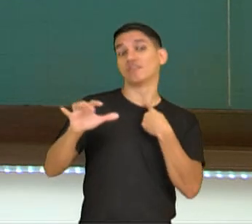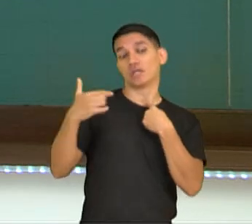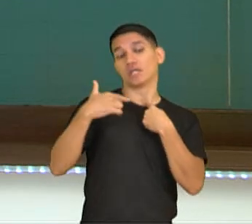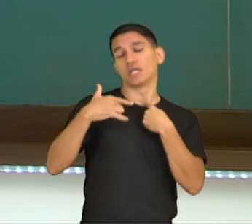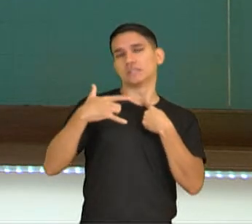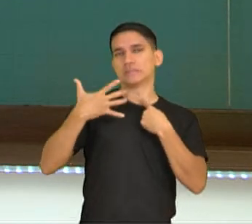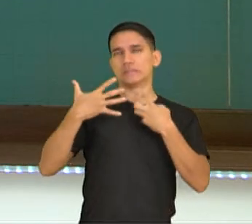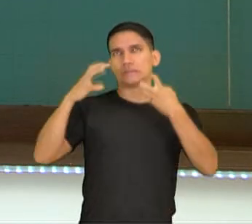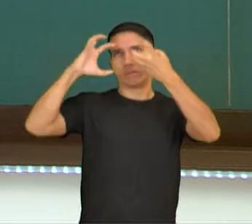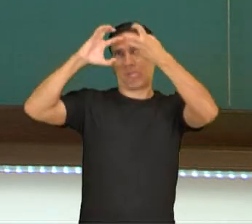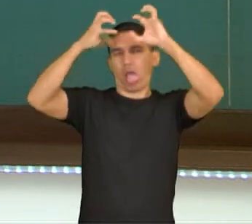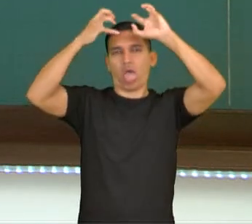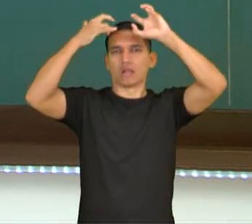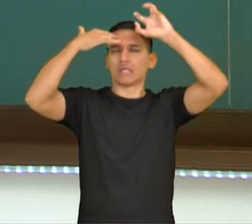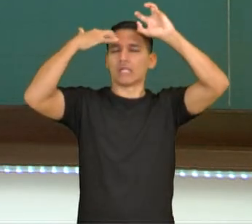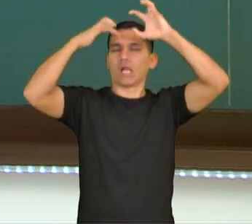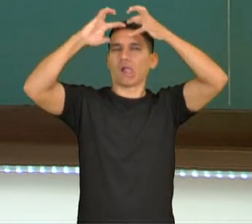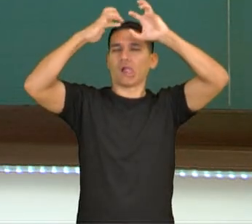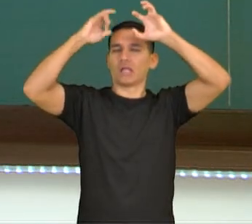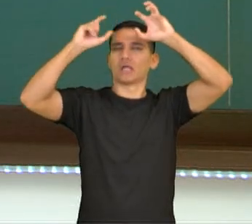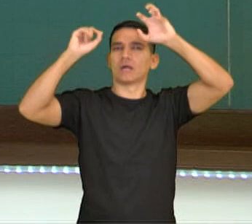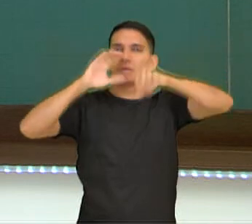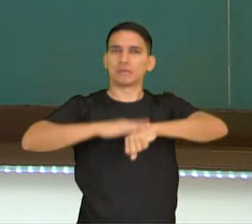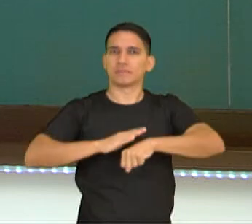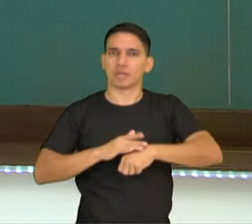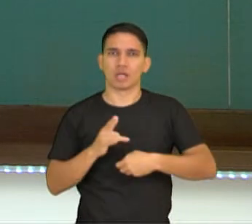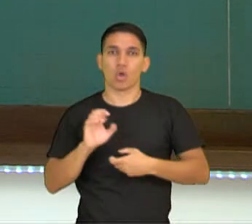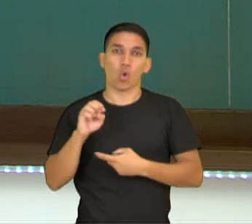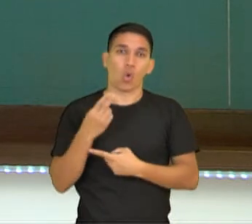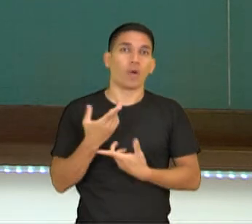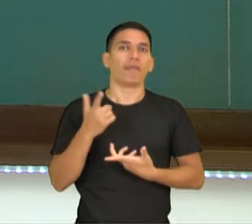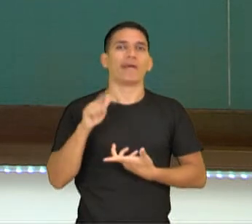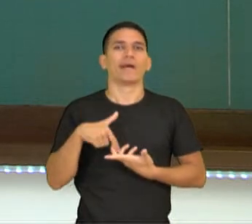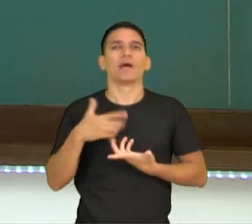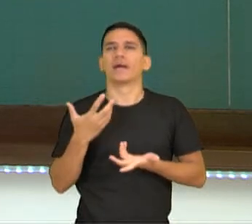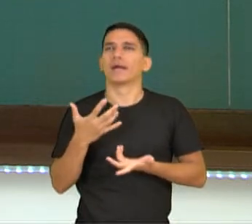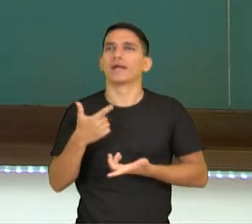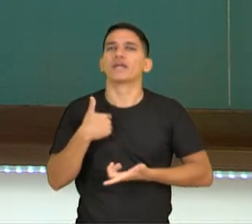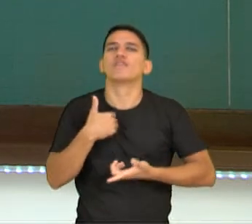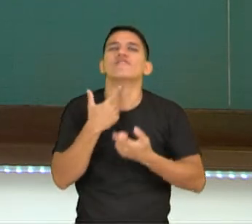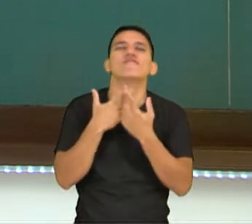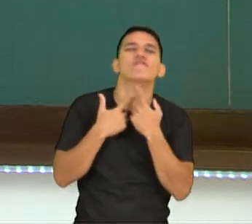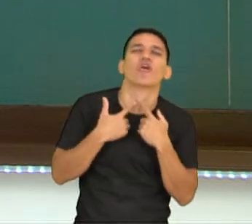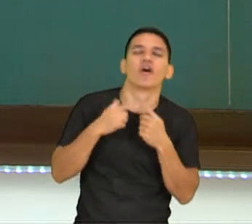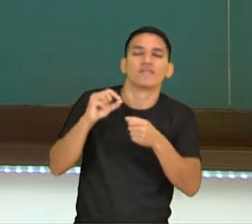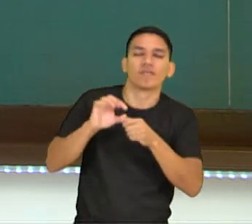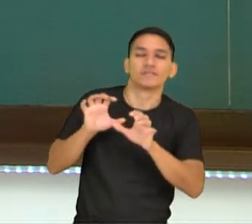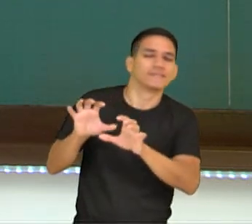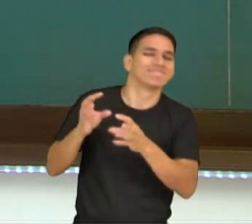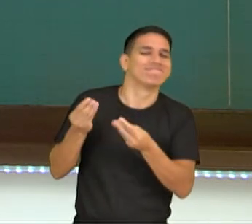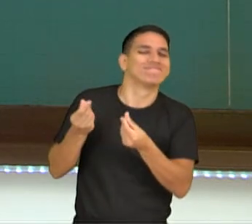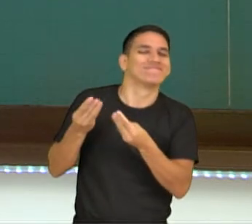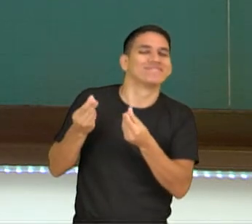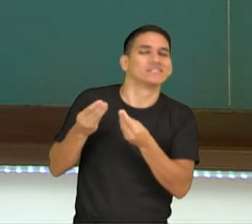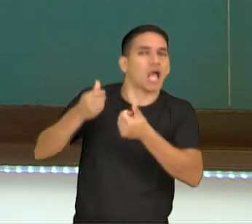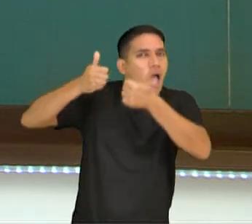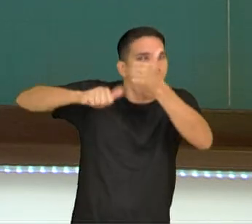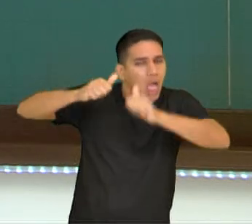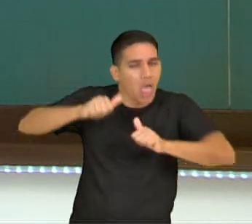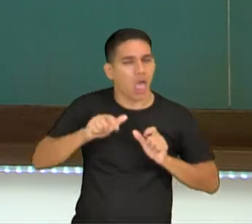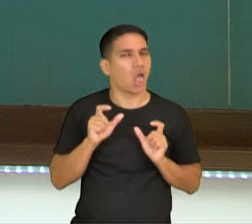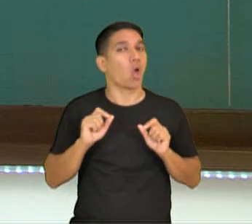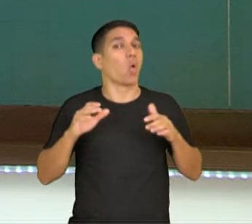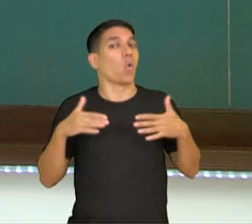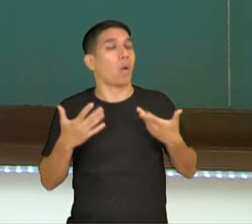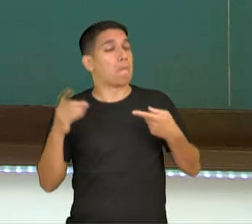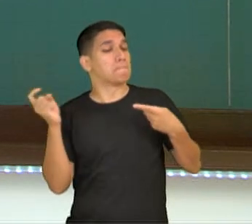a minha racionalidade, por exemplo, ou ela corrompe aquilo que eu desejo fazer, então nós vamos verificar